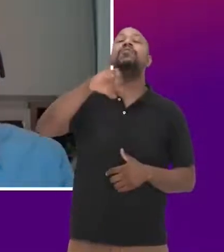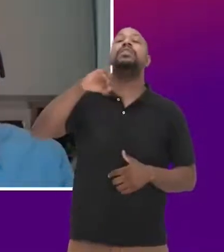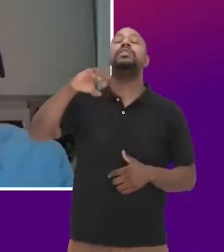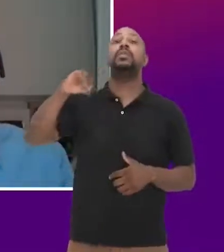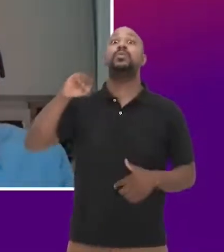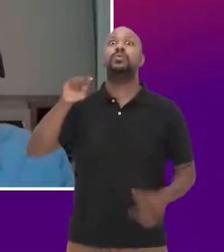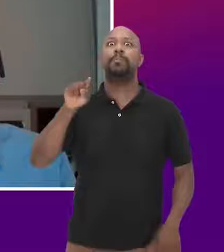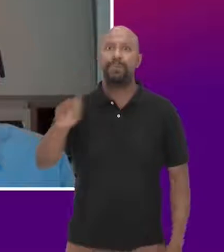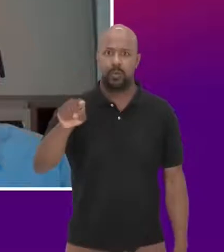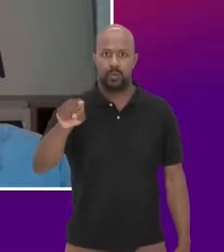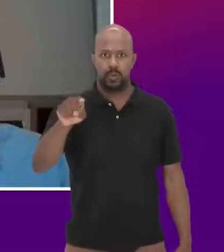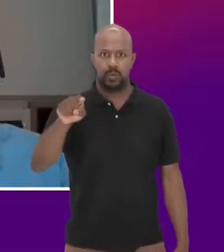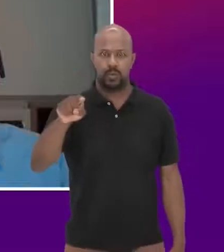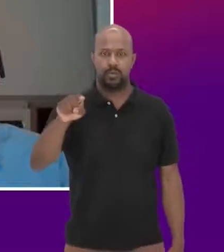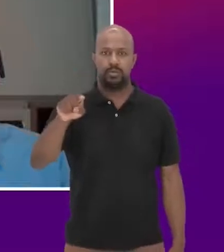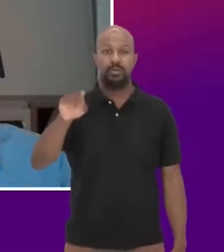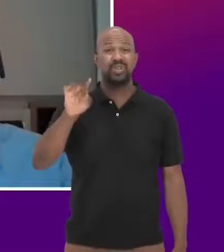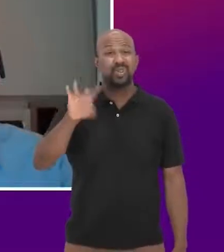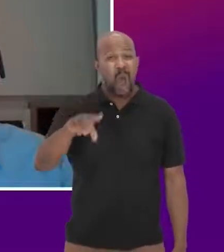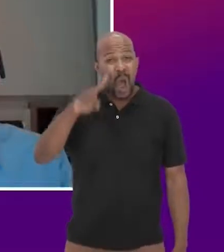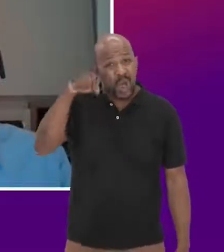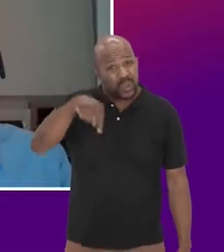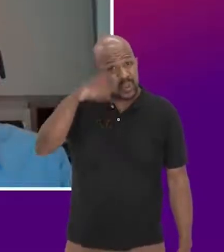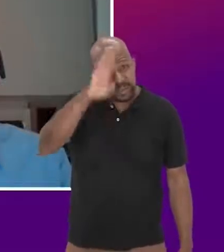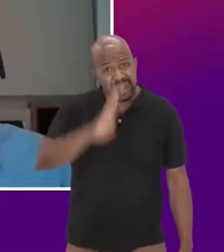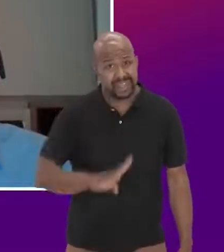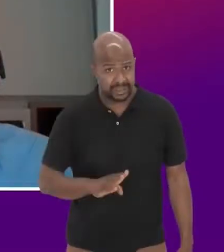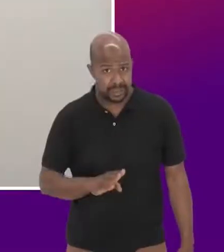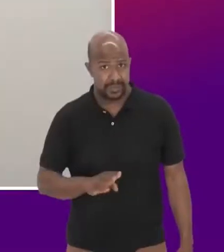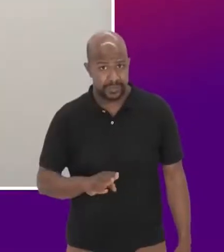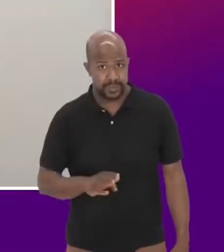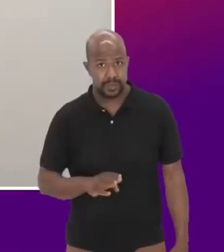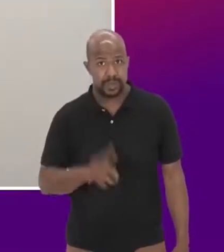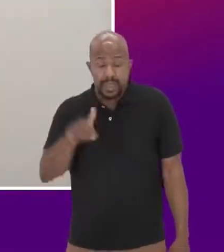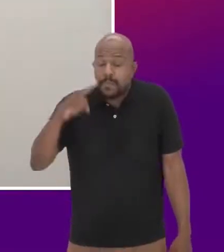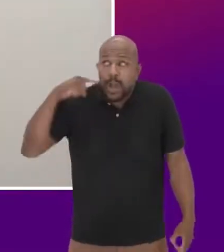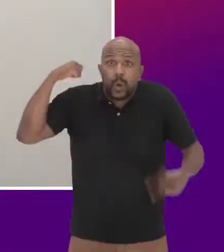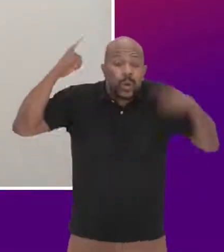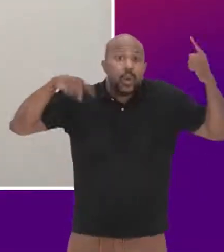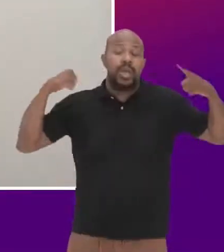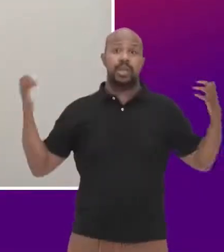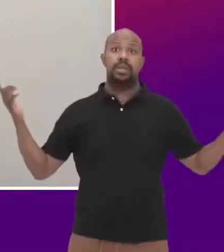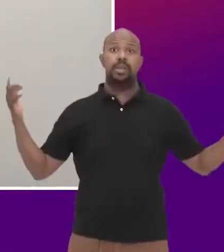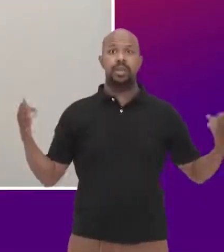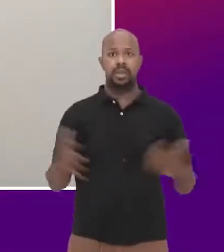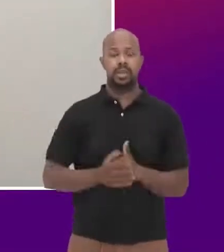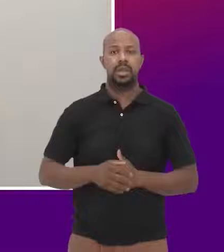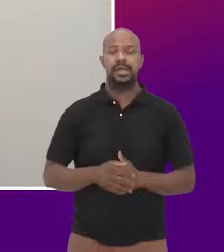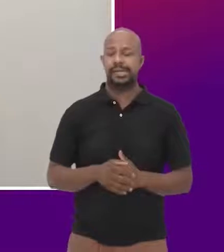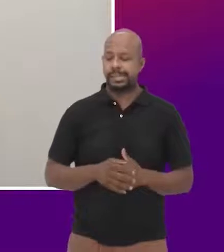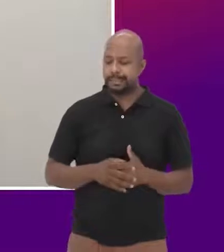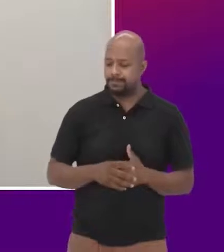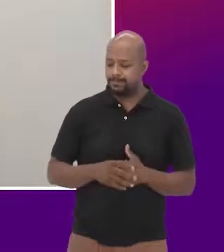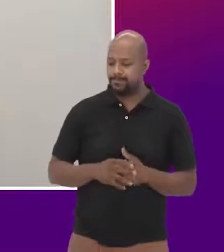1.900.000. Só no Brasil. Que é uma loucura.